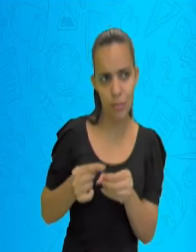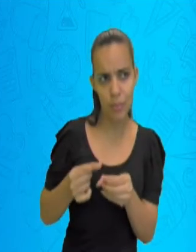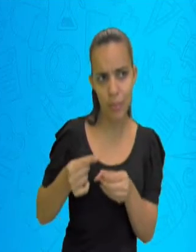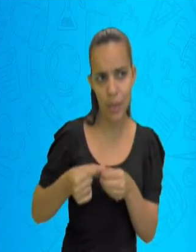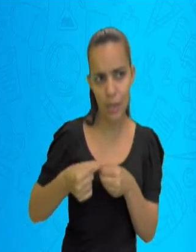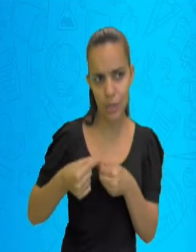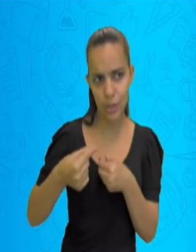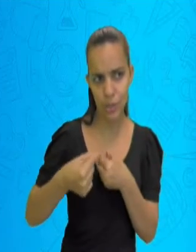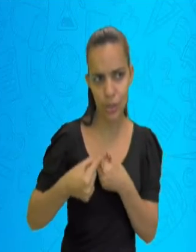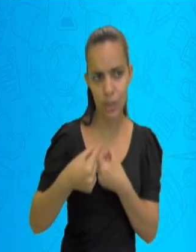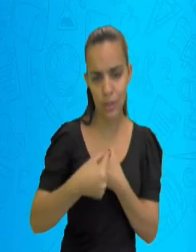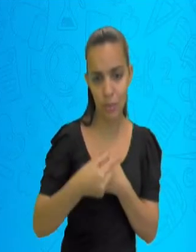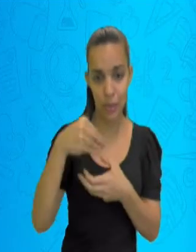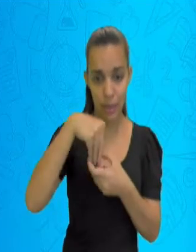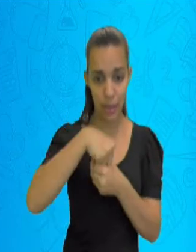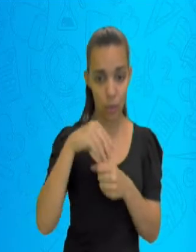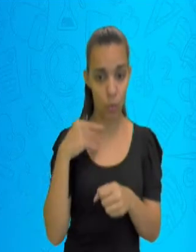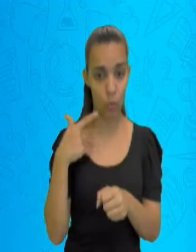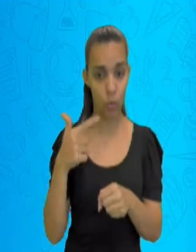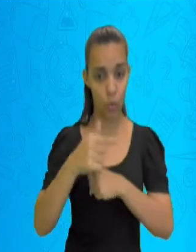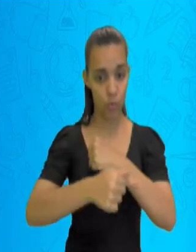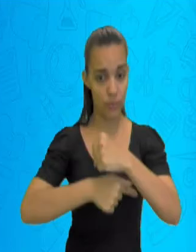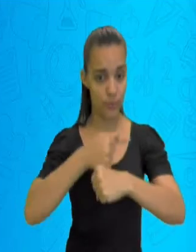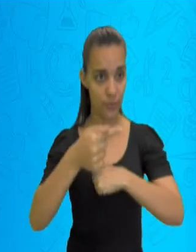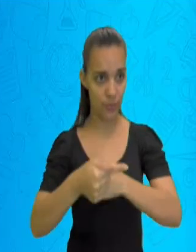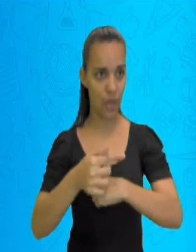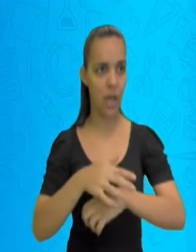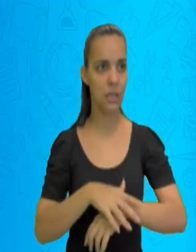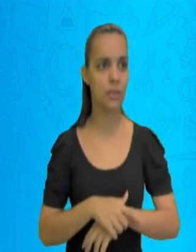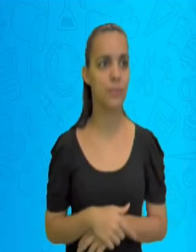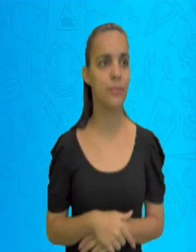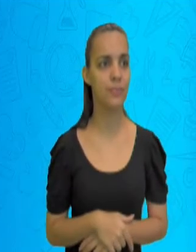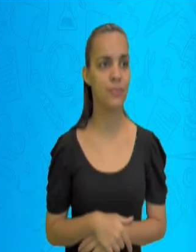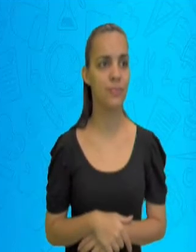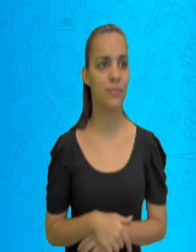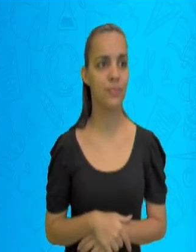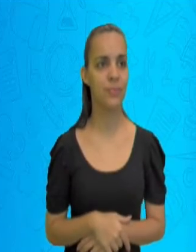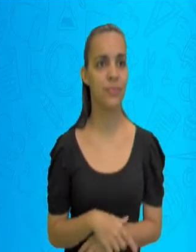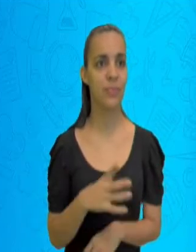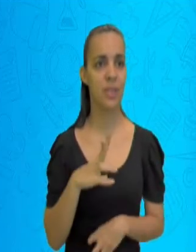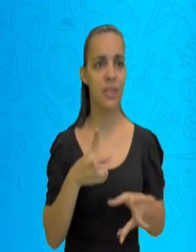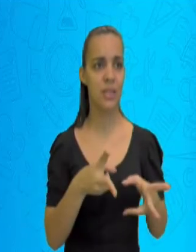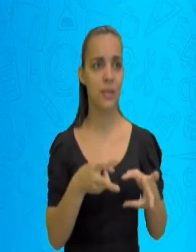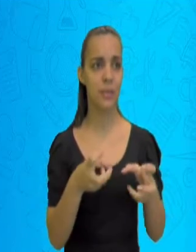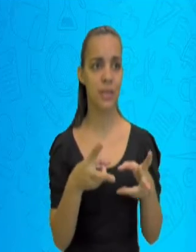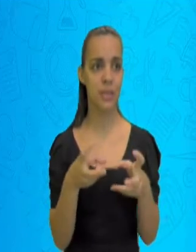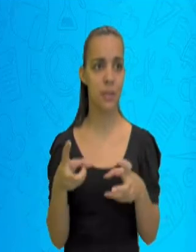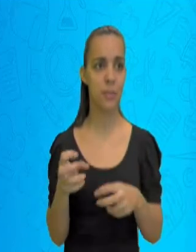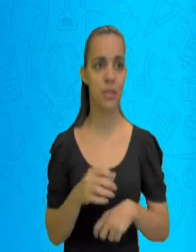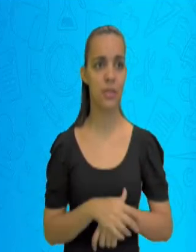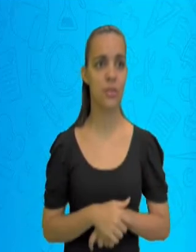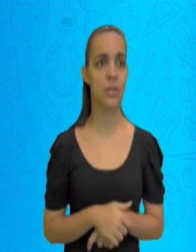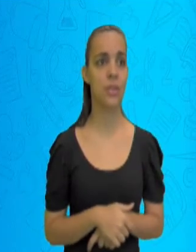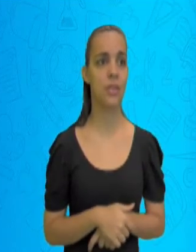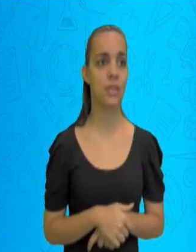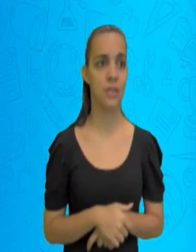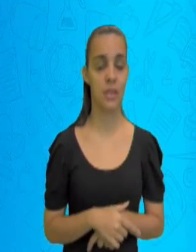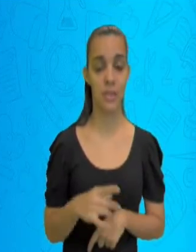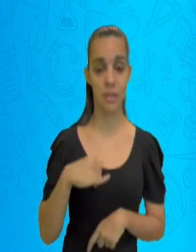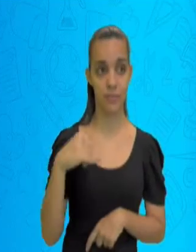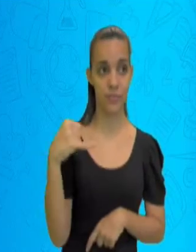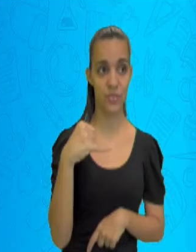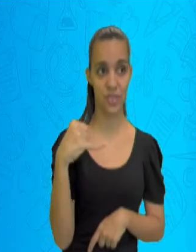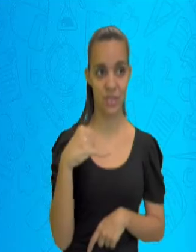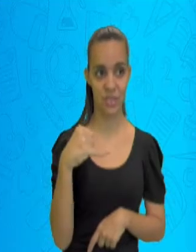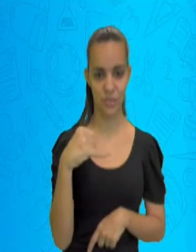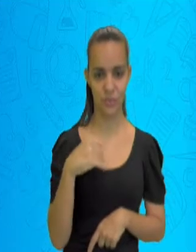ele. No caso, ele foi responsável em perceber, em descobrir uma partícula de carga